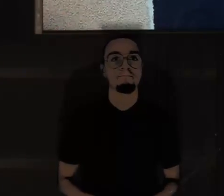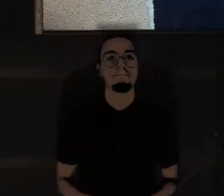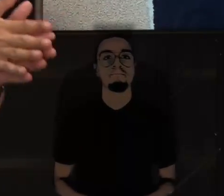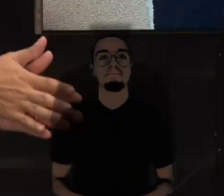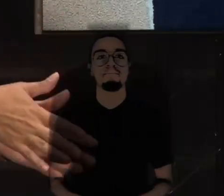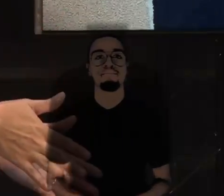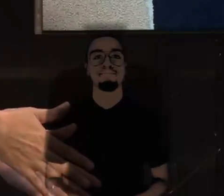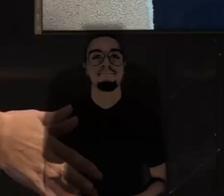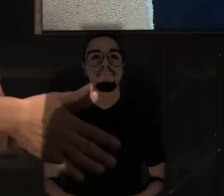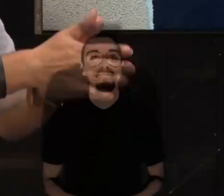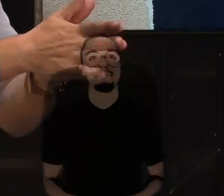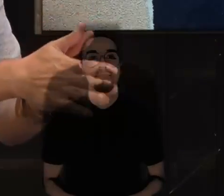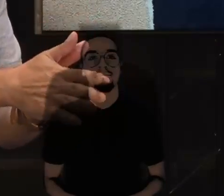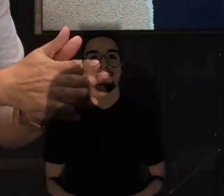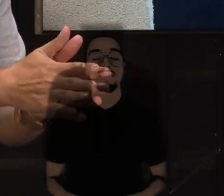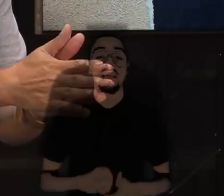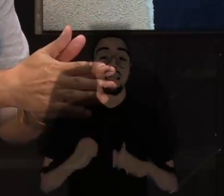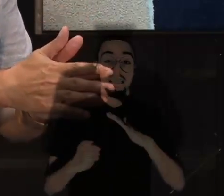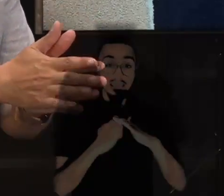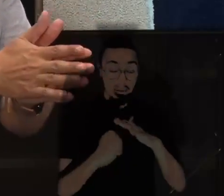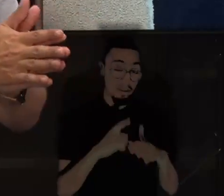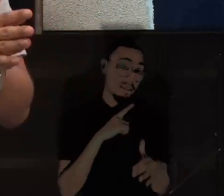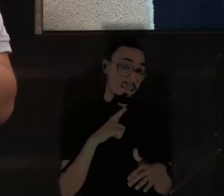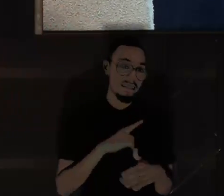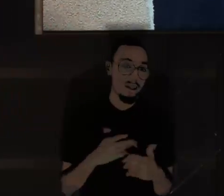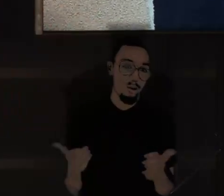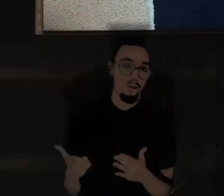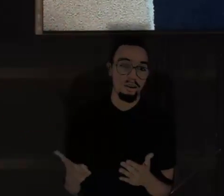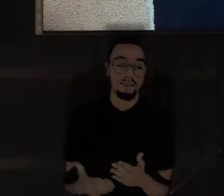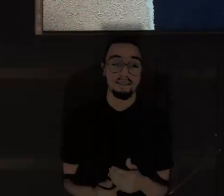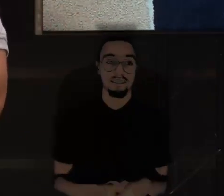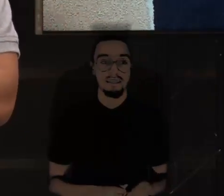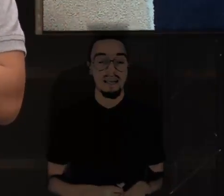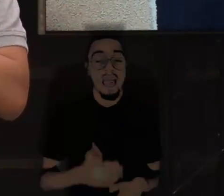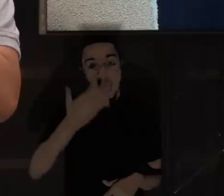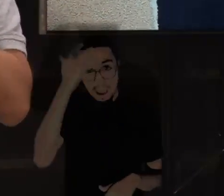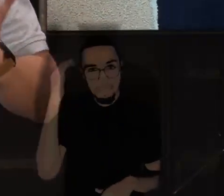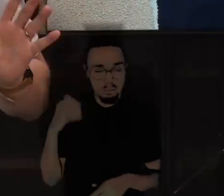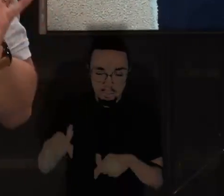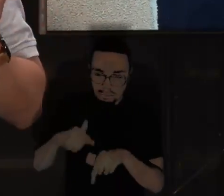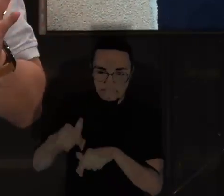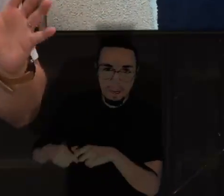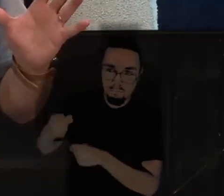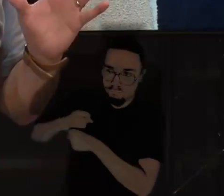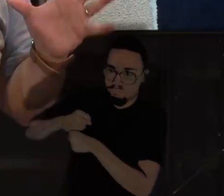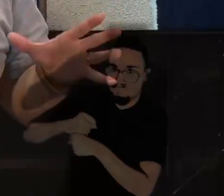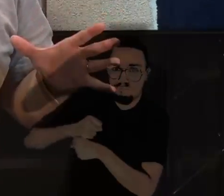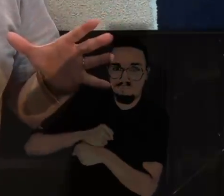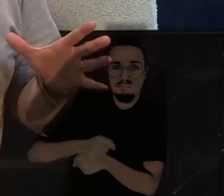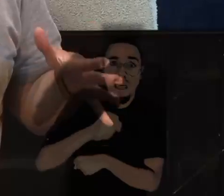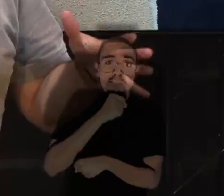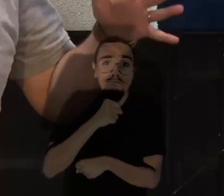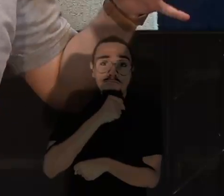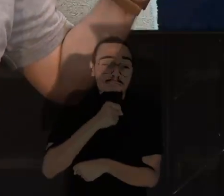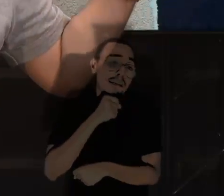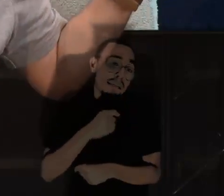novatos ficassem amigos do chefe. Tem isso nas empresas, né? Ninguém pode ser amigo do chefe, porque alguns acreditam que a manutenção do emprego está estar ao